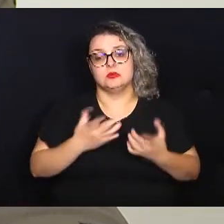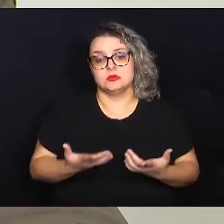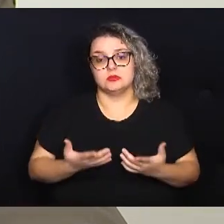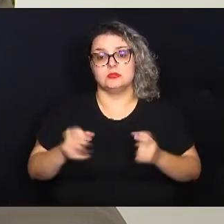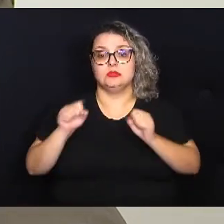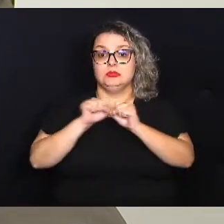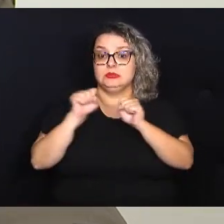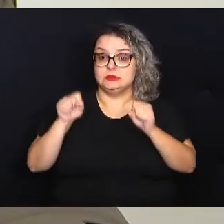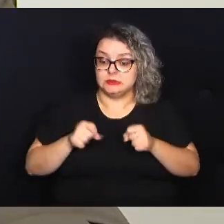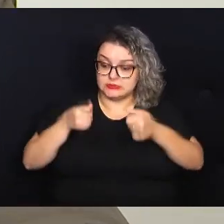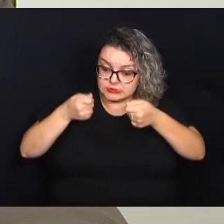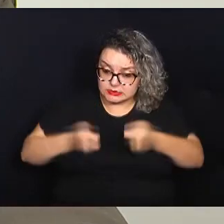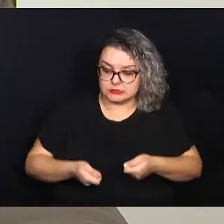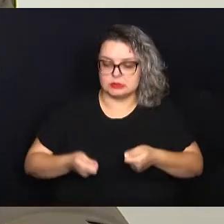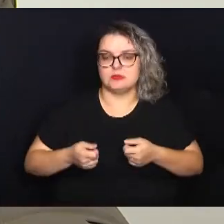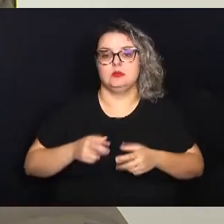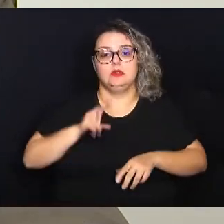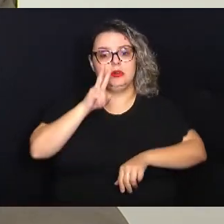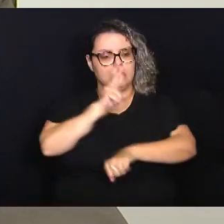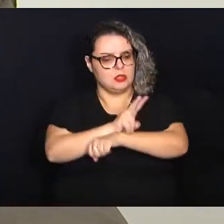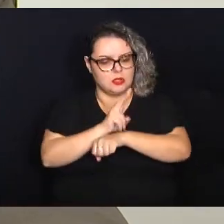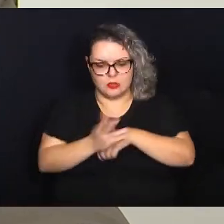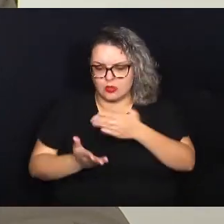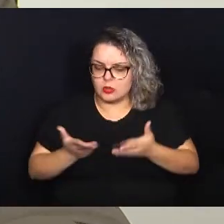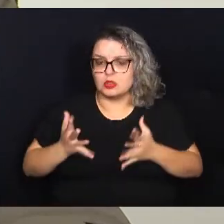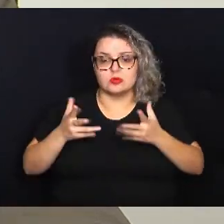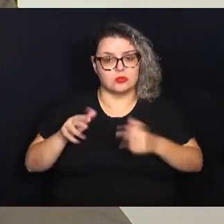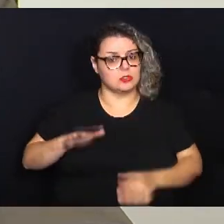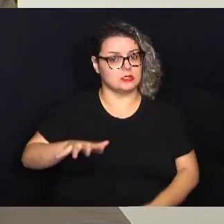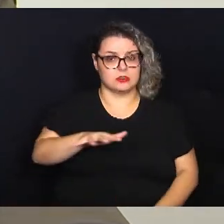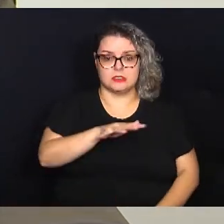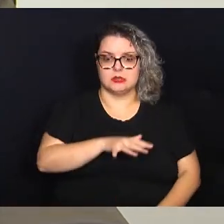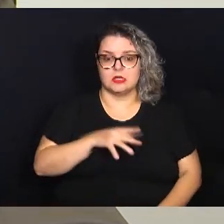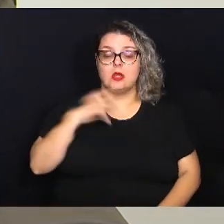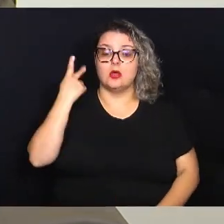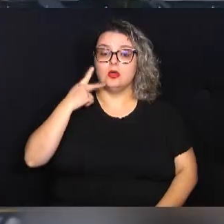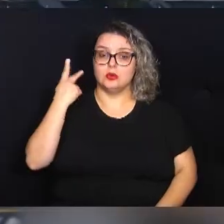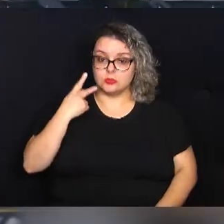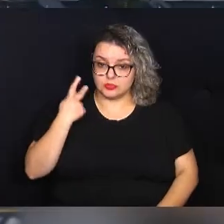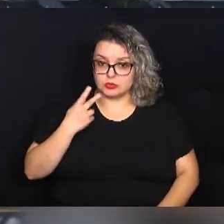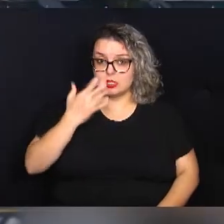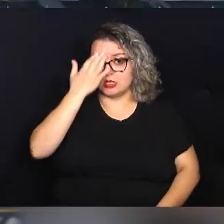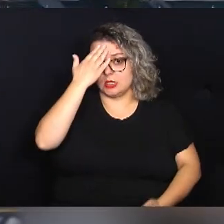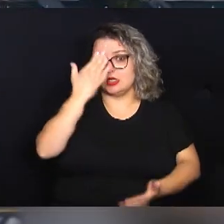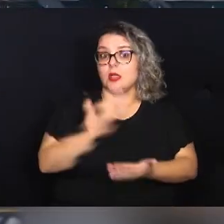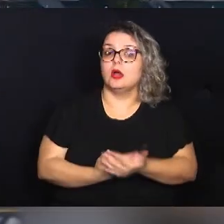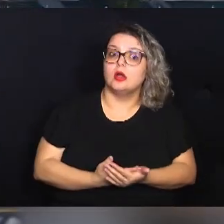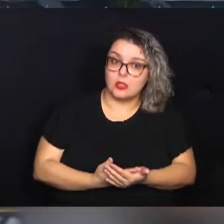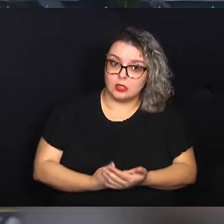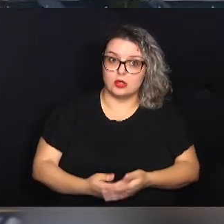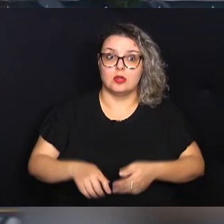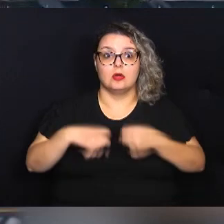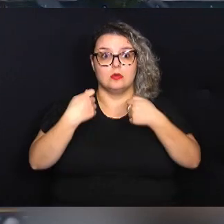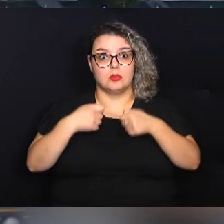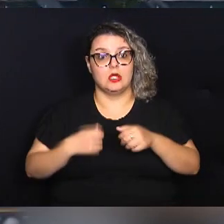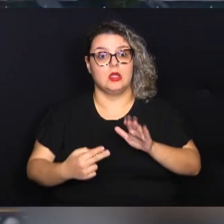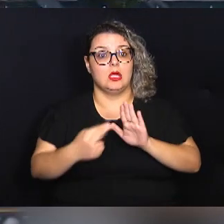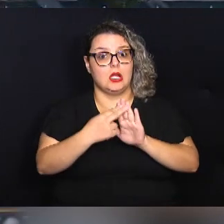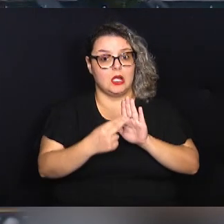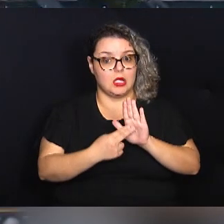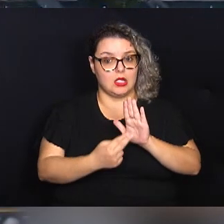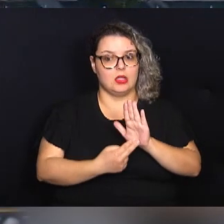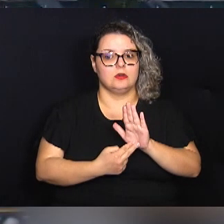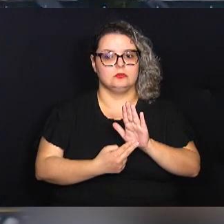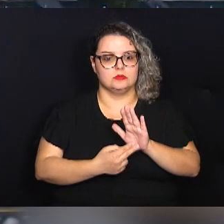de um atendimento sistemático, cuidadoso, em todas as áreas, né? Os vereadores acreditam que é preciso que